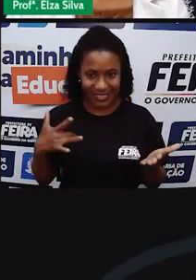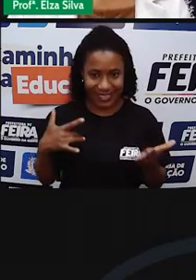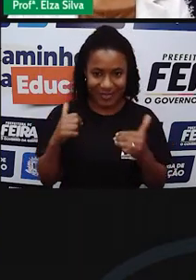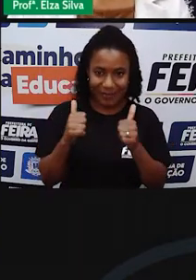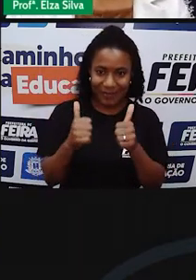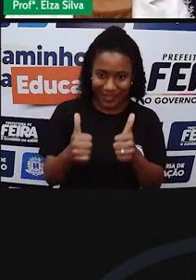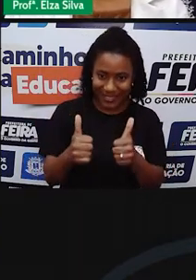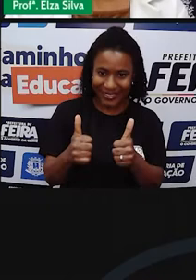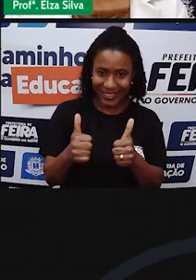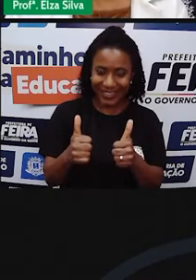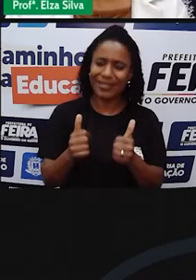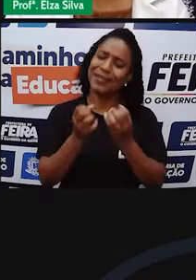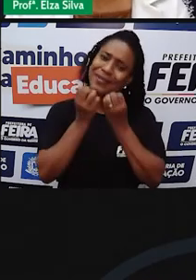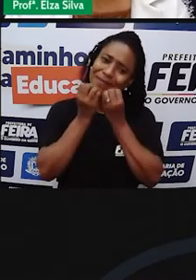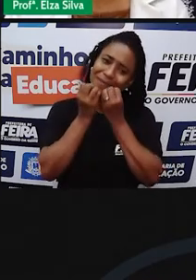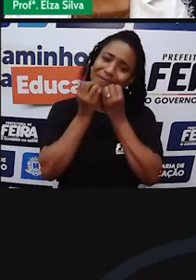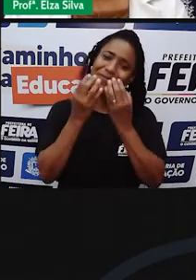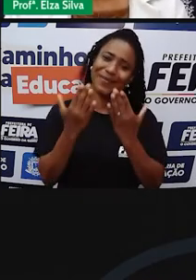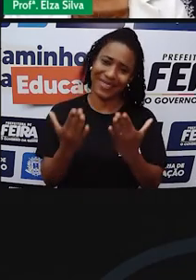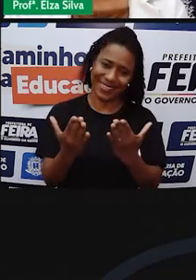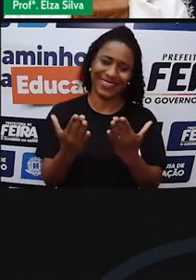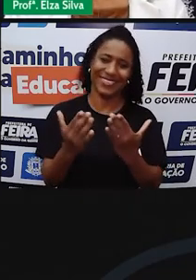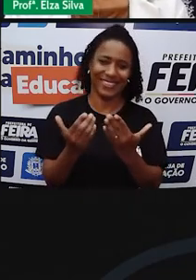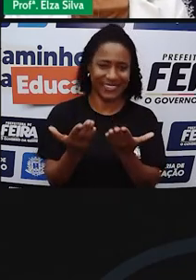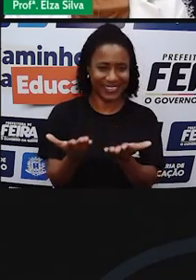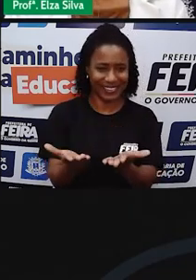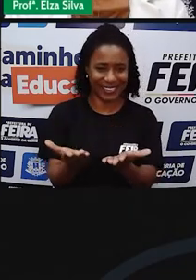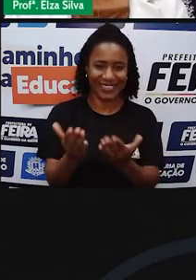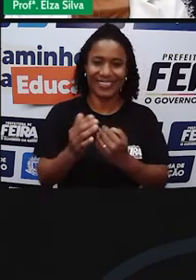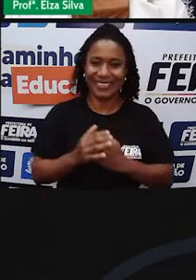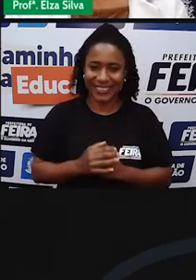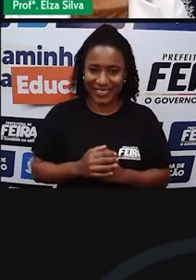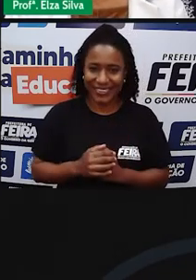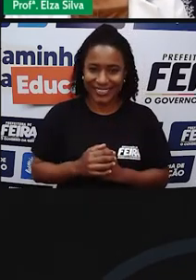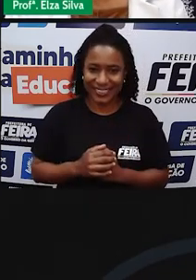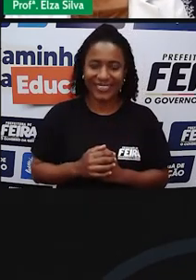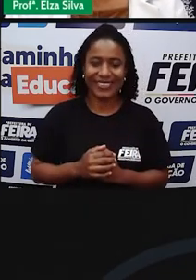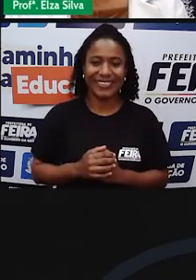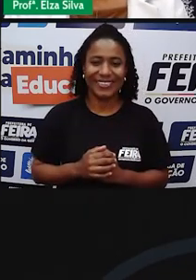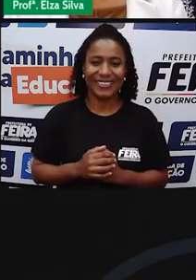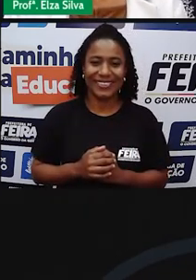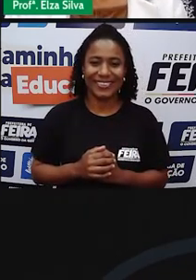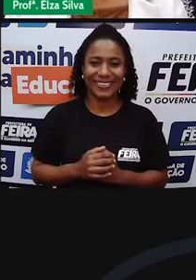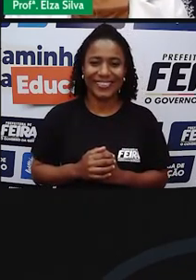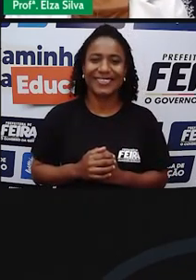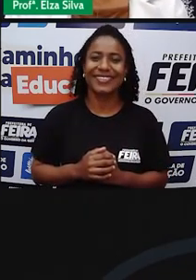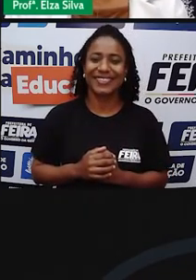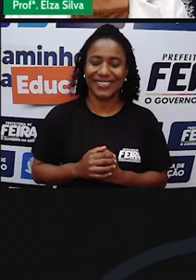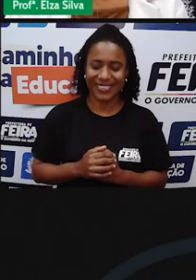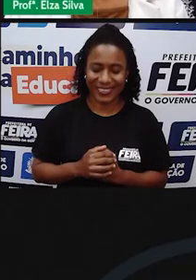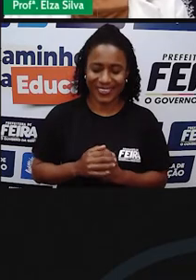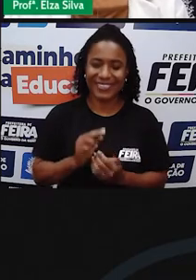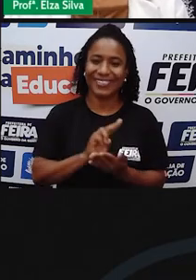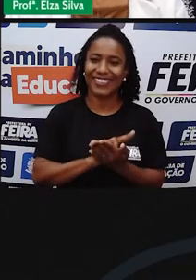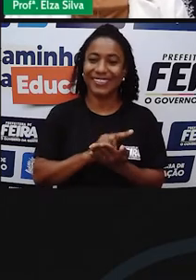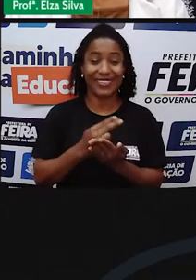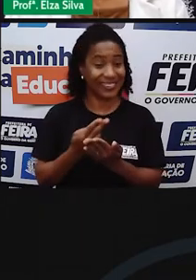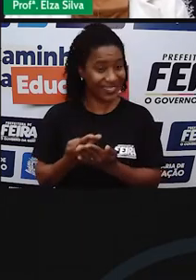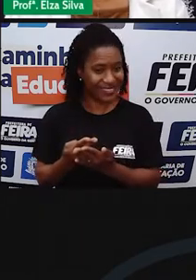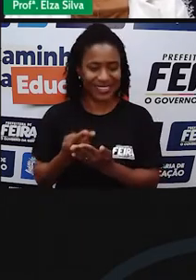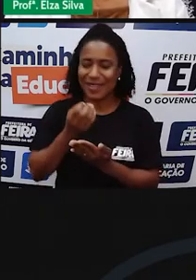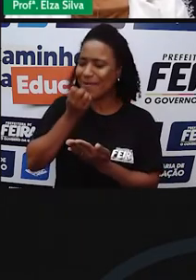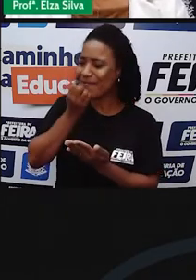Eu espero encontrá-los muito bem. Welcome to English class number 8.